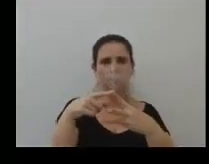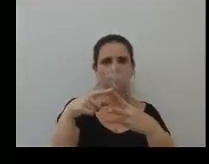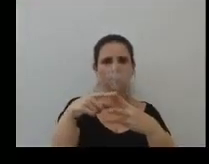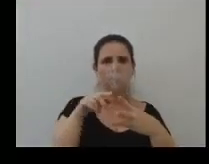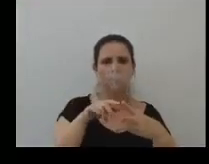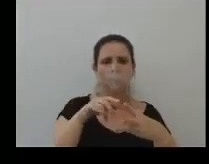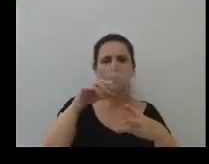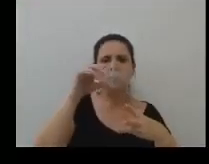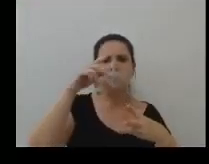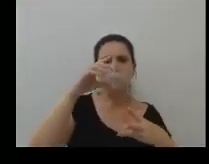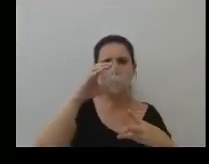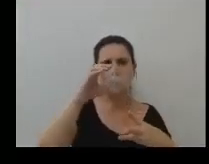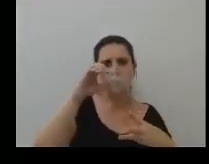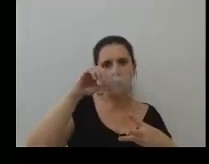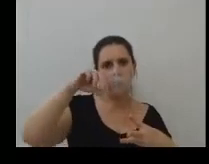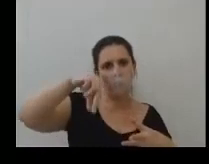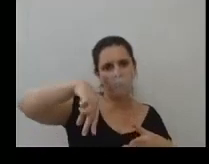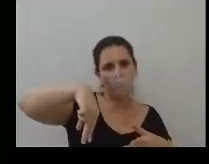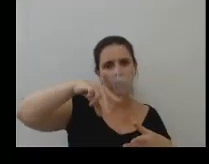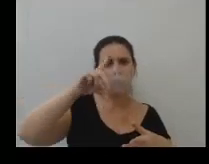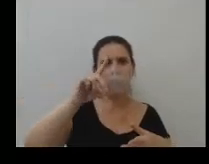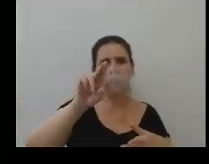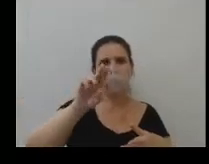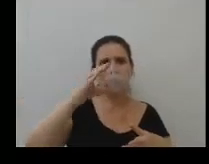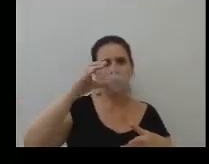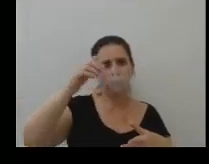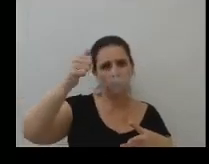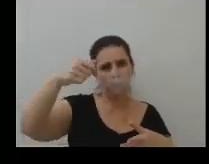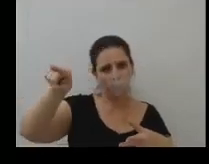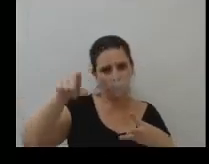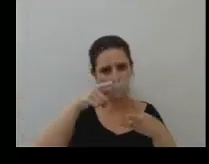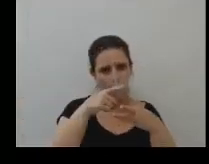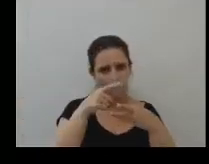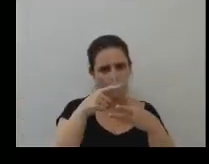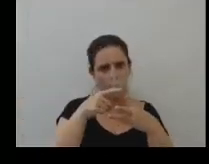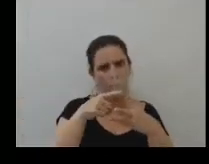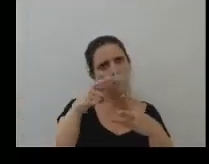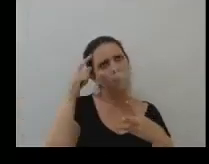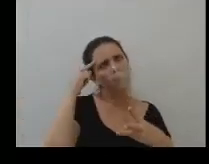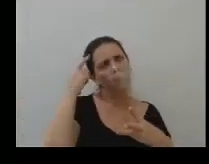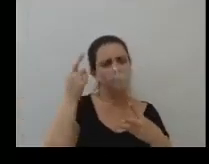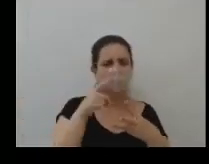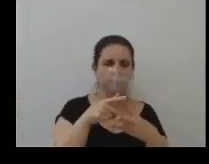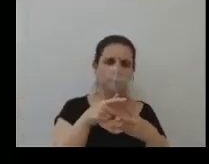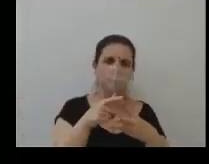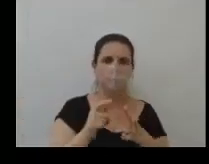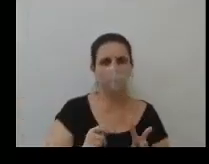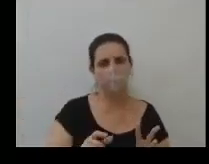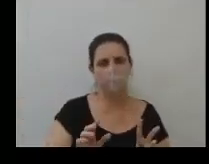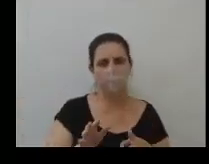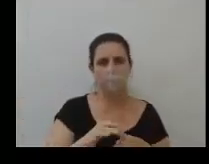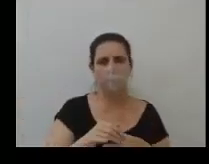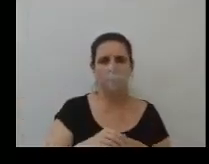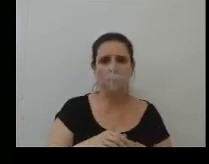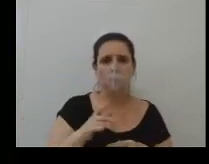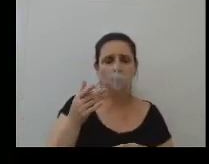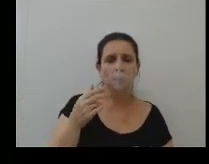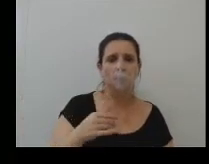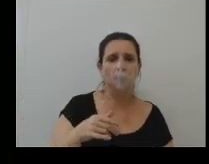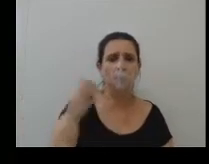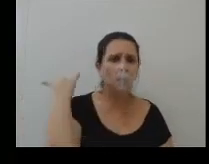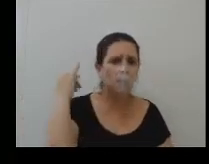condução. A condução é bem bacana. Essa é mais intuitiva e ela lembra muito aquilo que